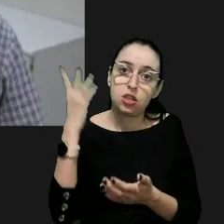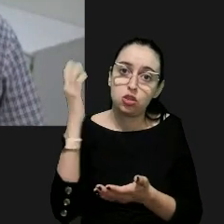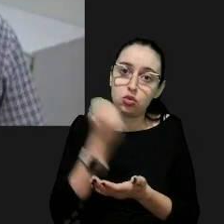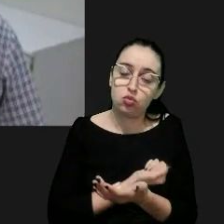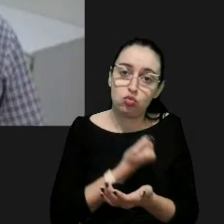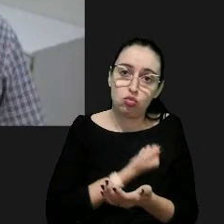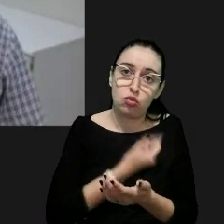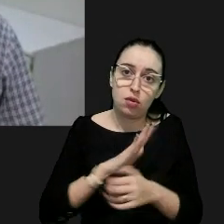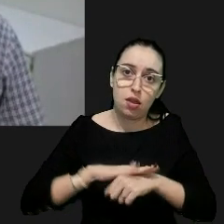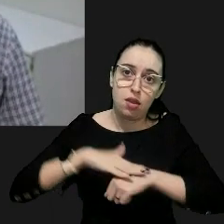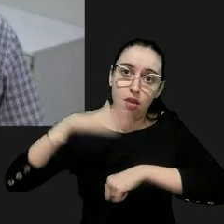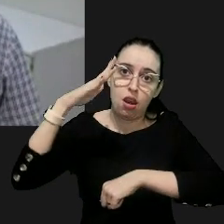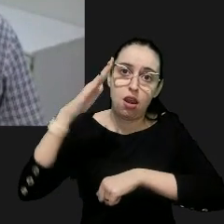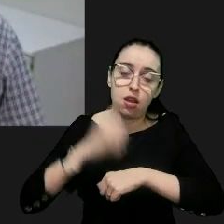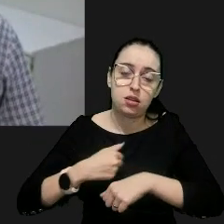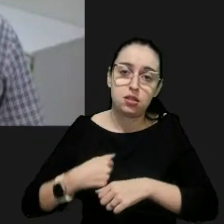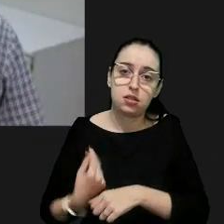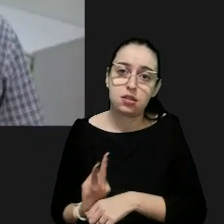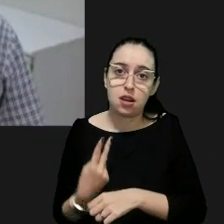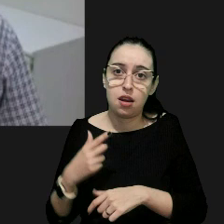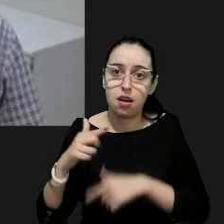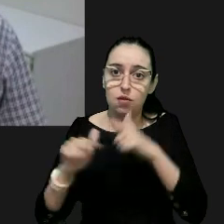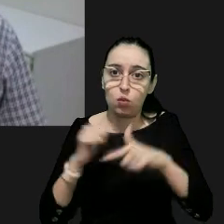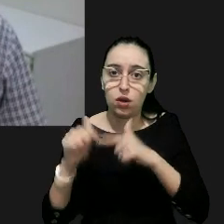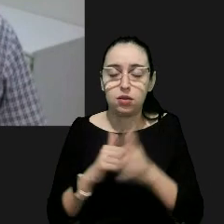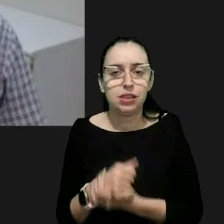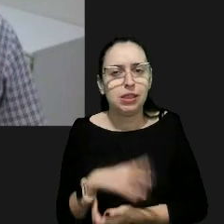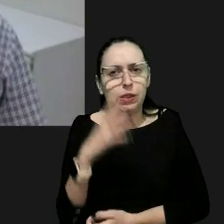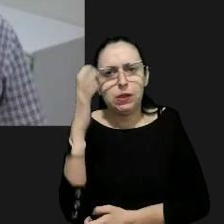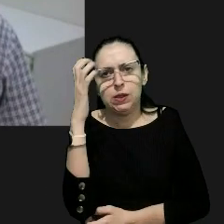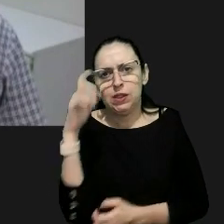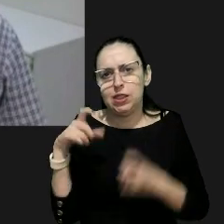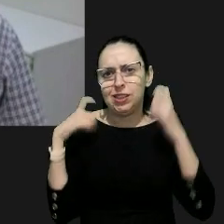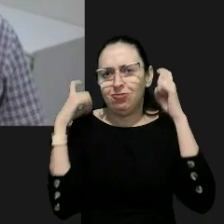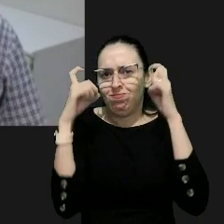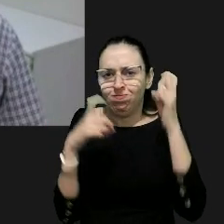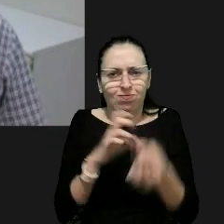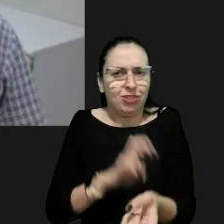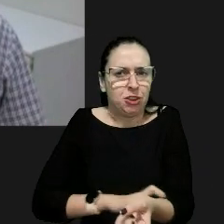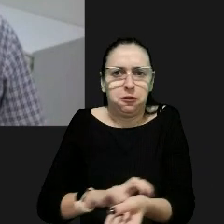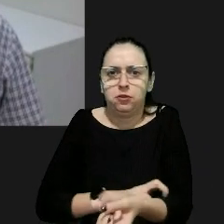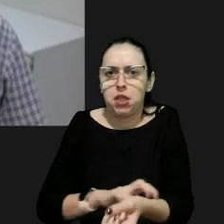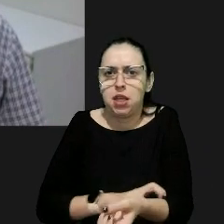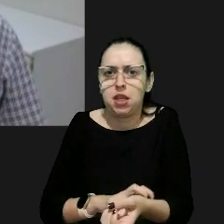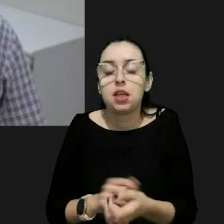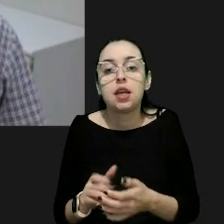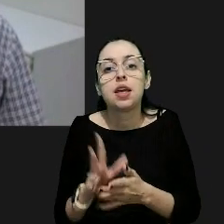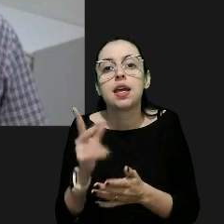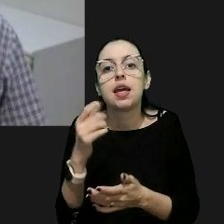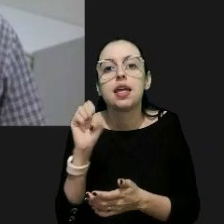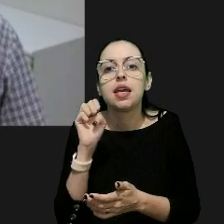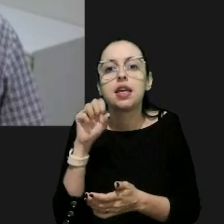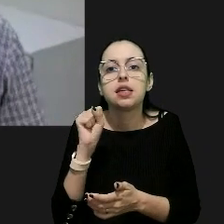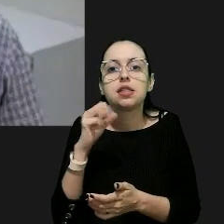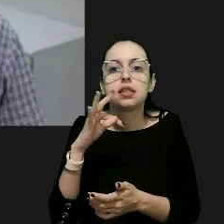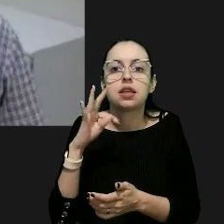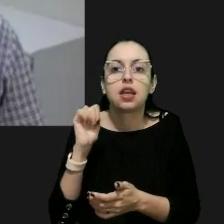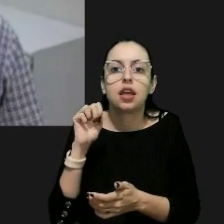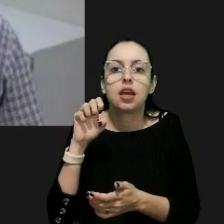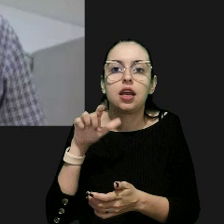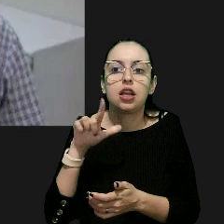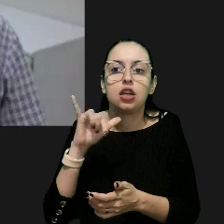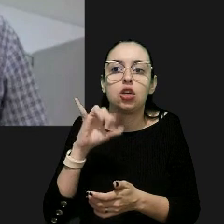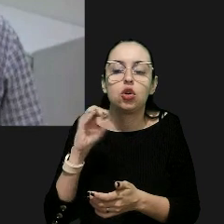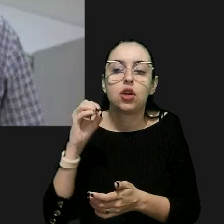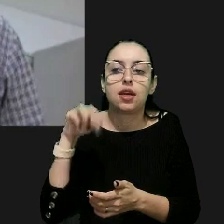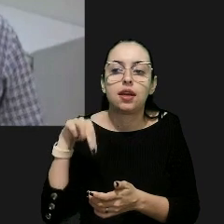que para o gerente é importante porque ele ganha pontos com isso. Eu, assim, eu fiquei possessa com isso. Eu acho que realmente isso aí é um